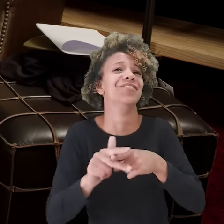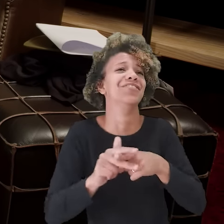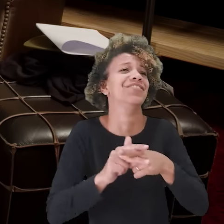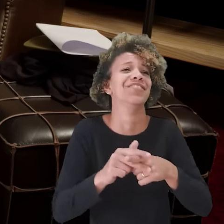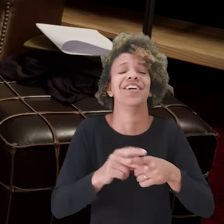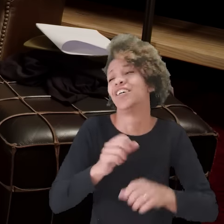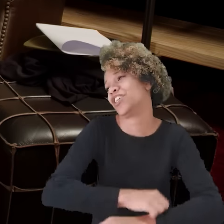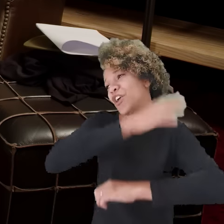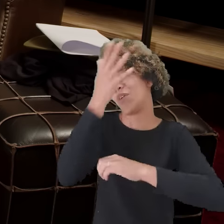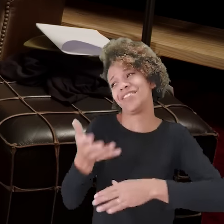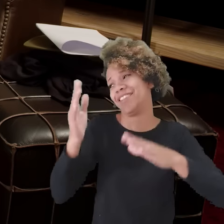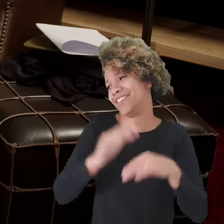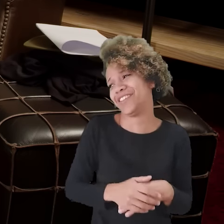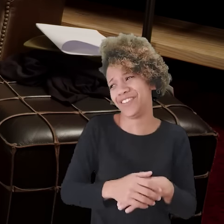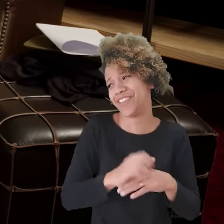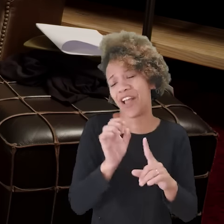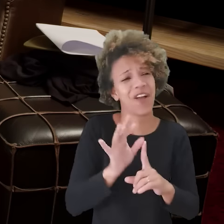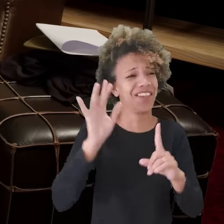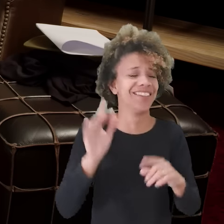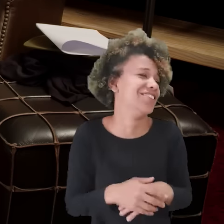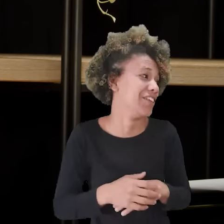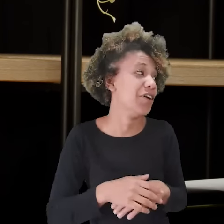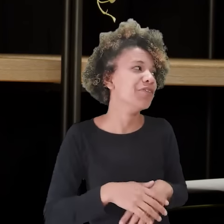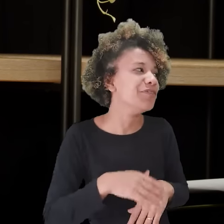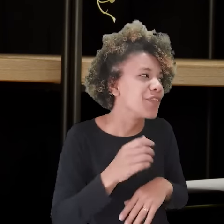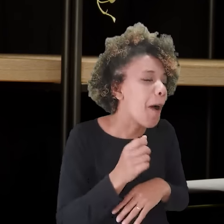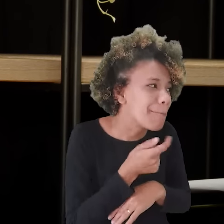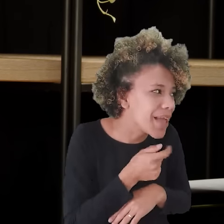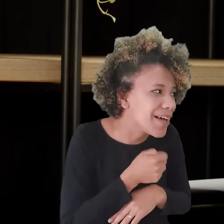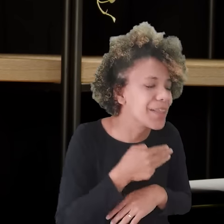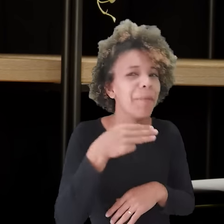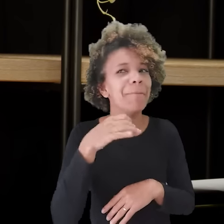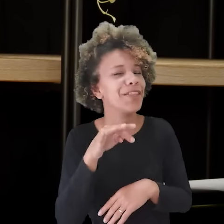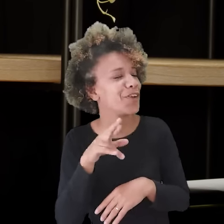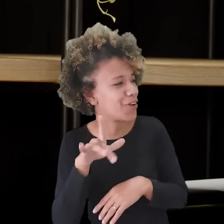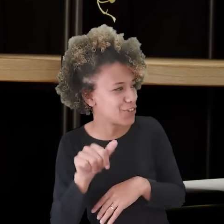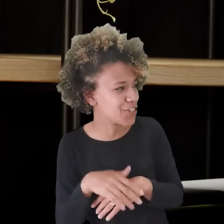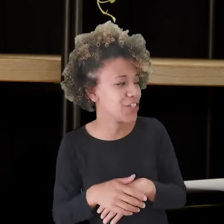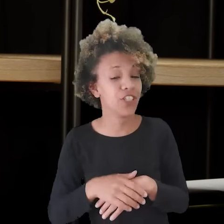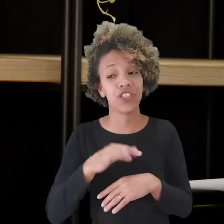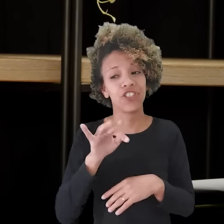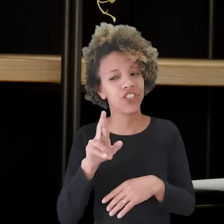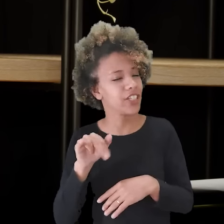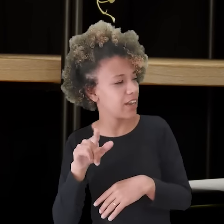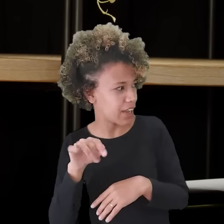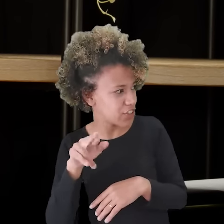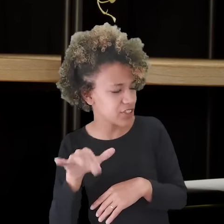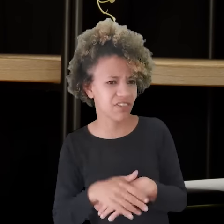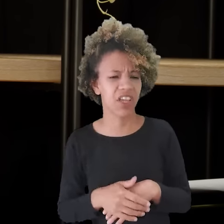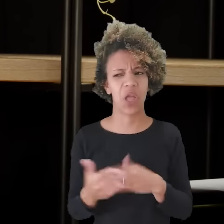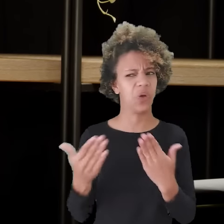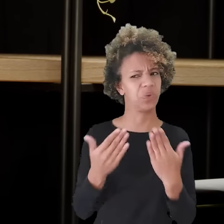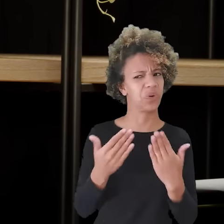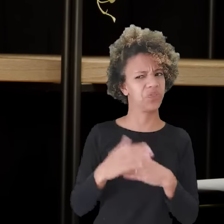assim masturbando e gozando em Baleiro tem que fazer eu fiz uma piada uma vez com meteorologista que eu fui no ticaracatica e eu